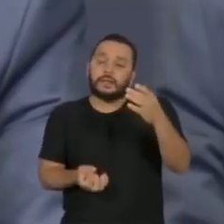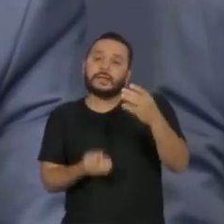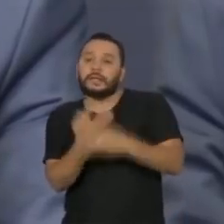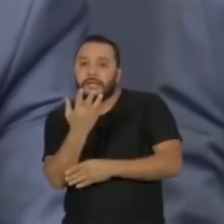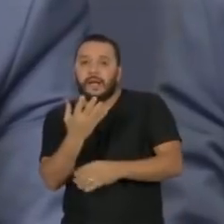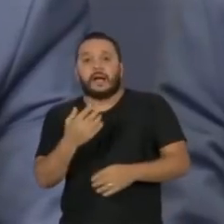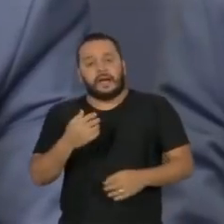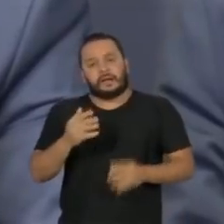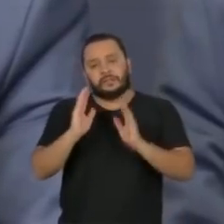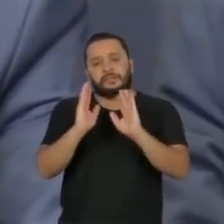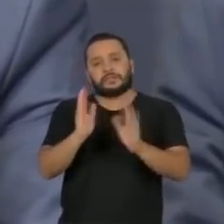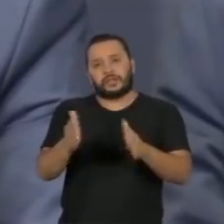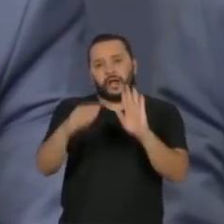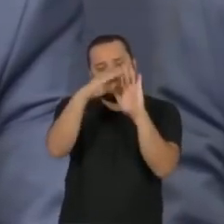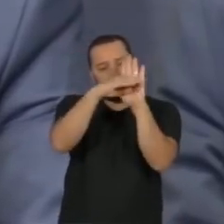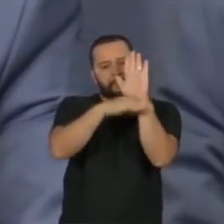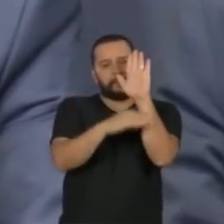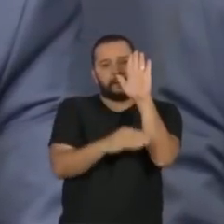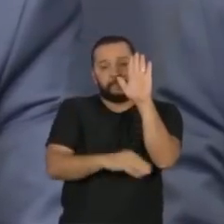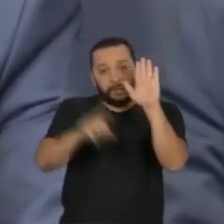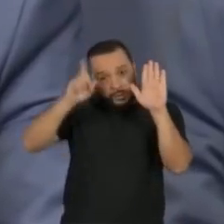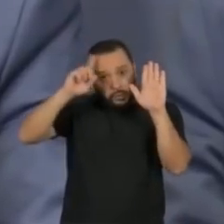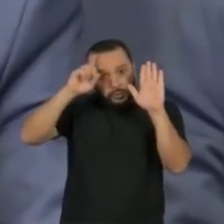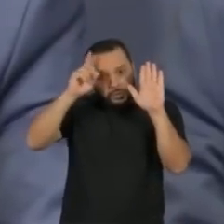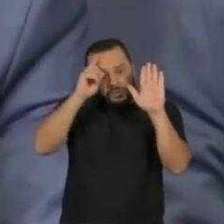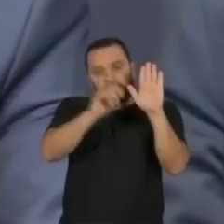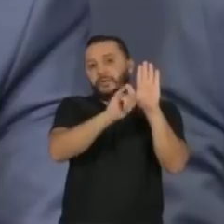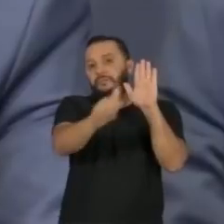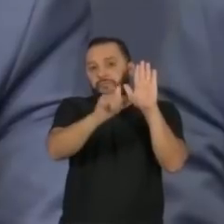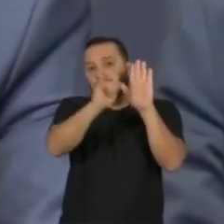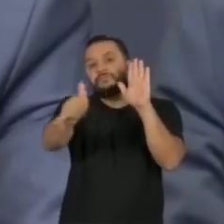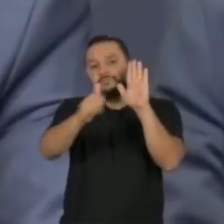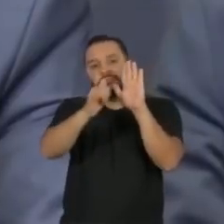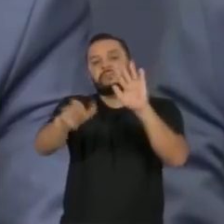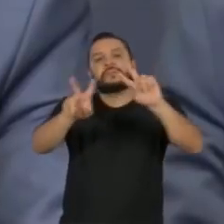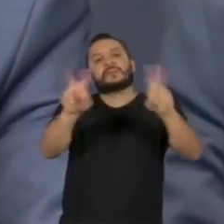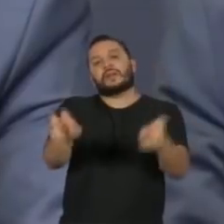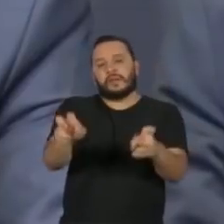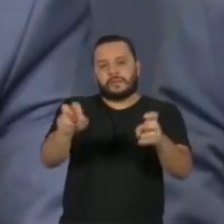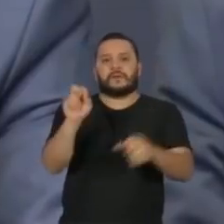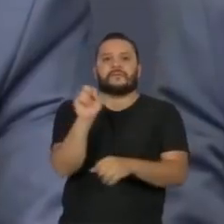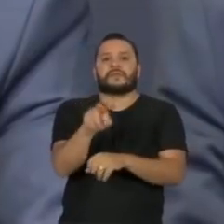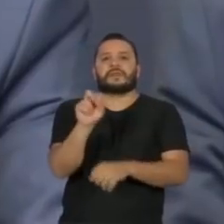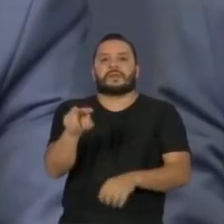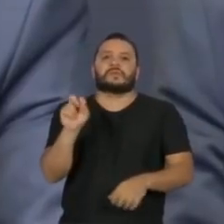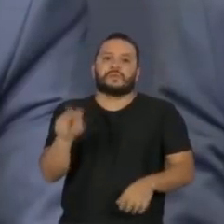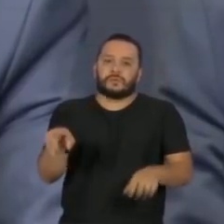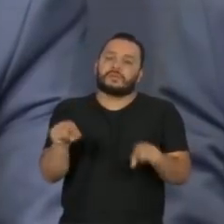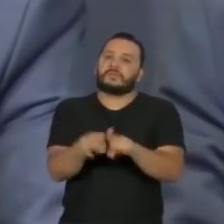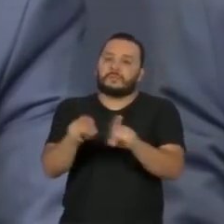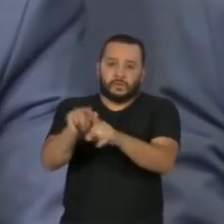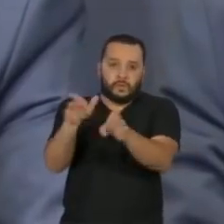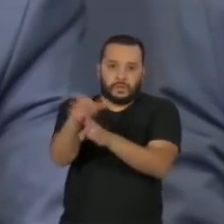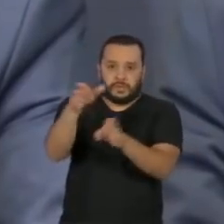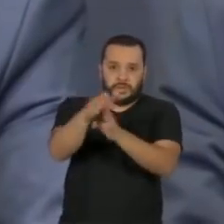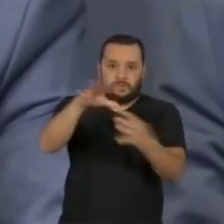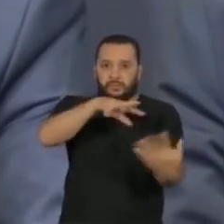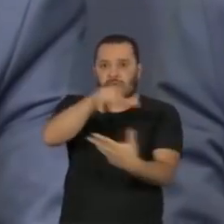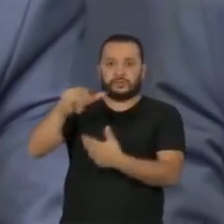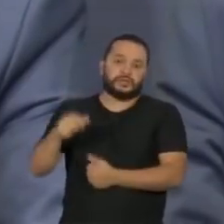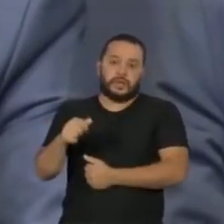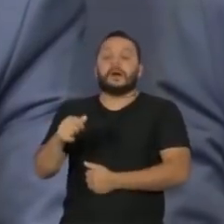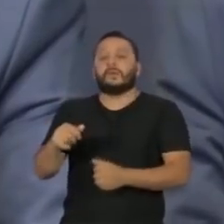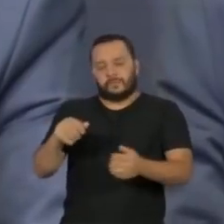distribui 2 boletins diários sobre o vírus, e o que serve também como orientador no plano global do